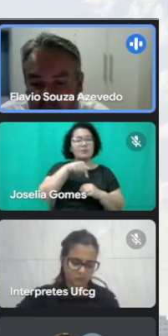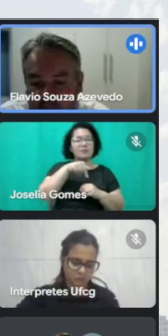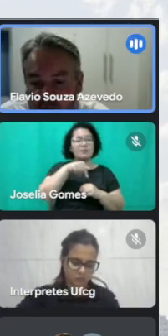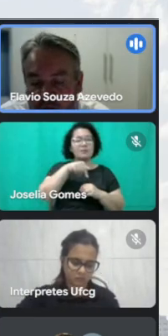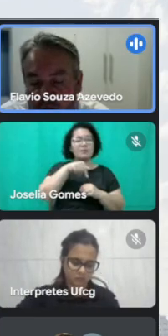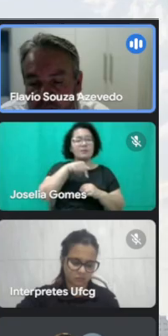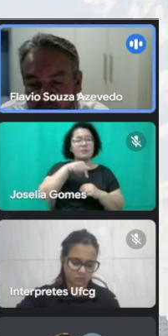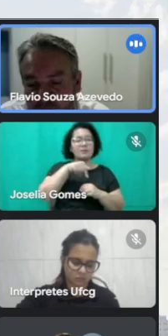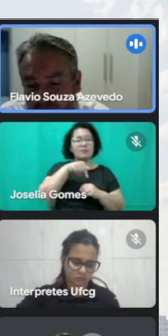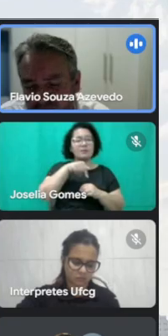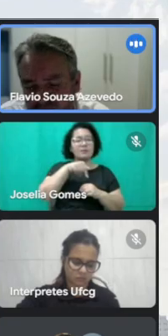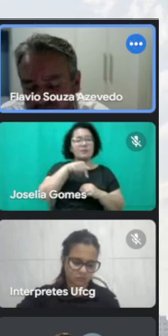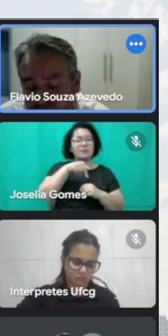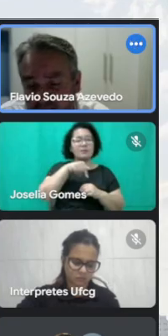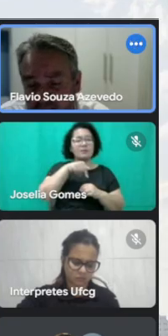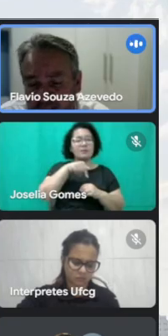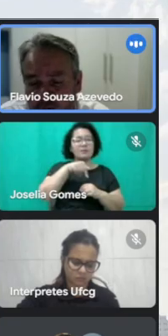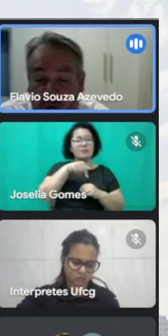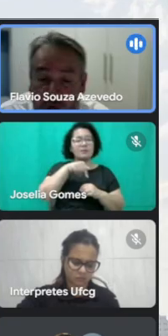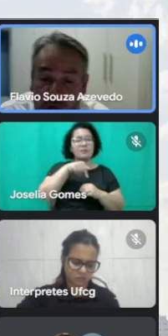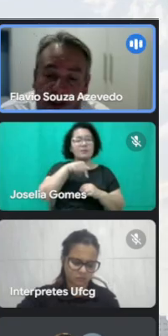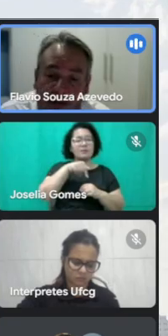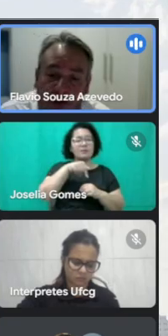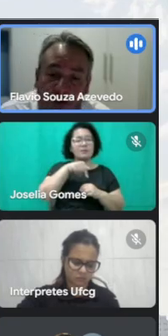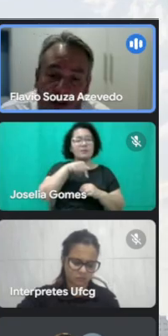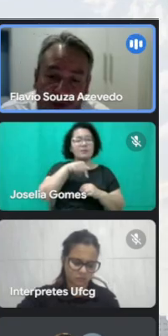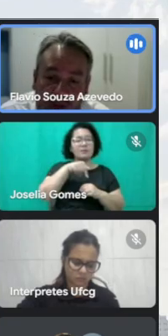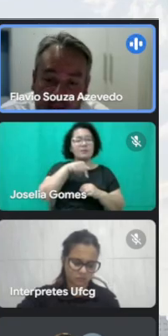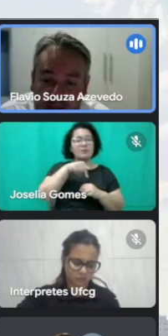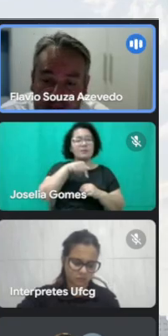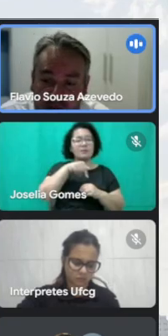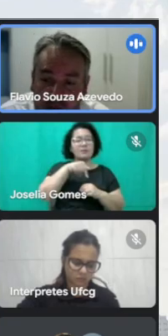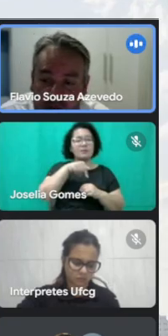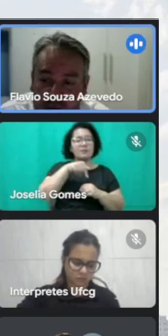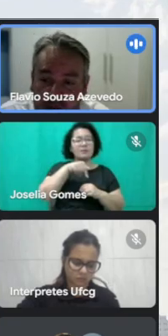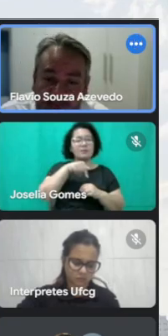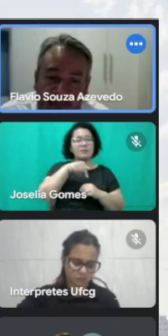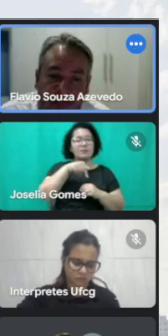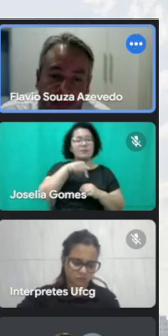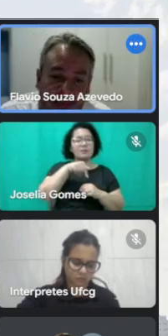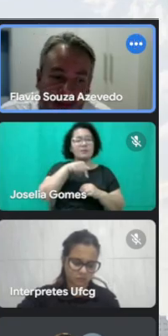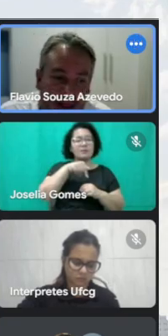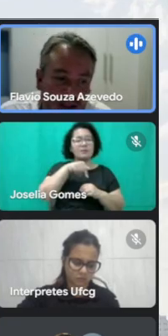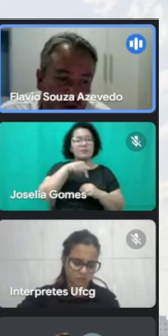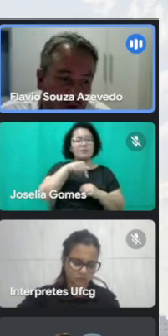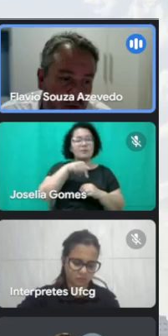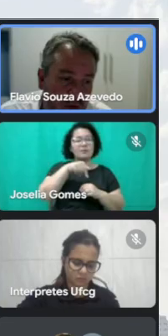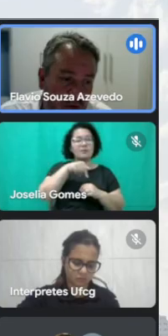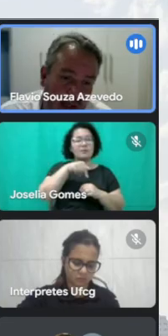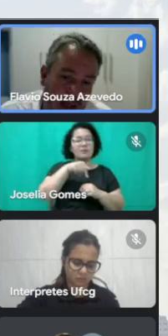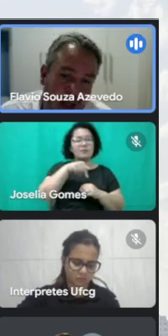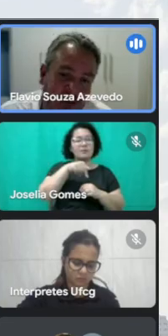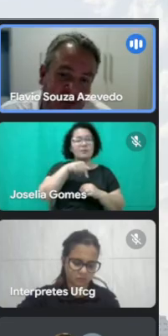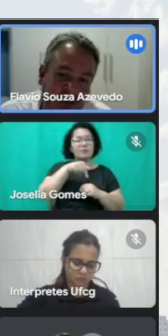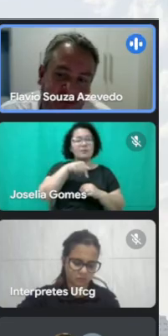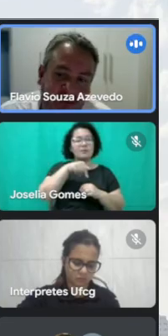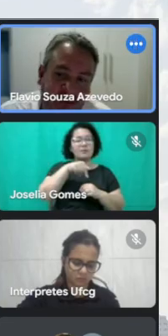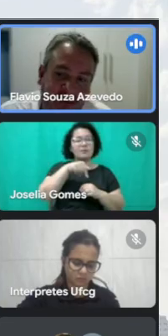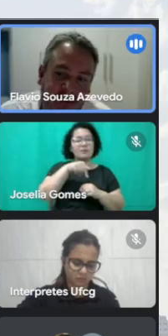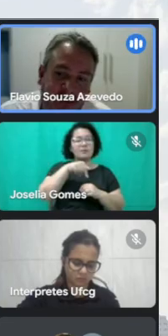e também no último, no outubro, também todas as duas apareceram como ruim. Eles estão com um problema